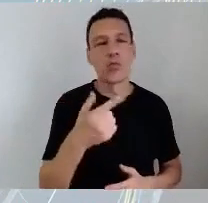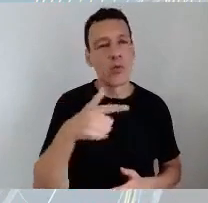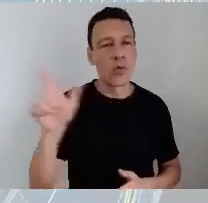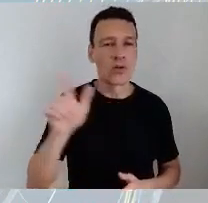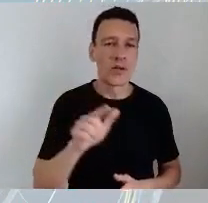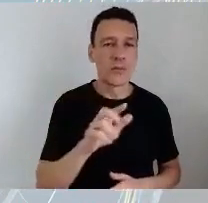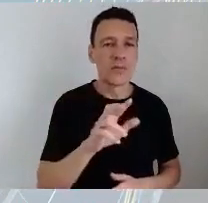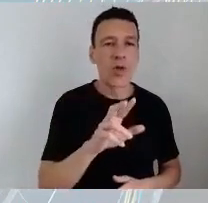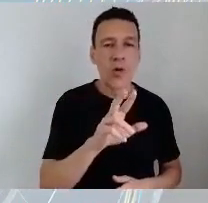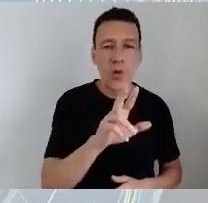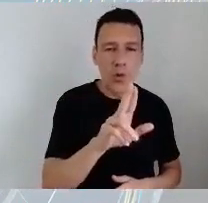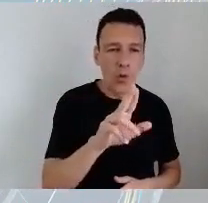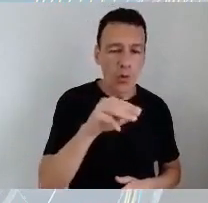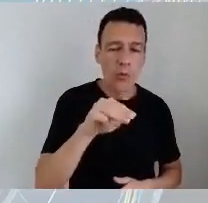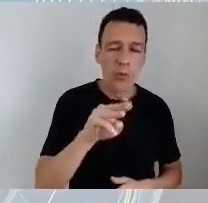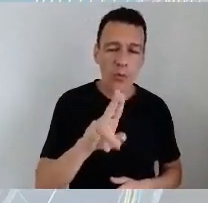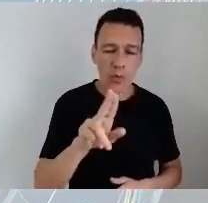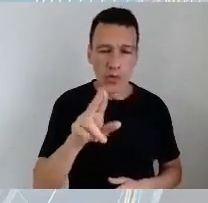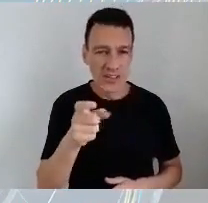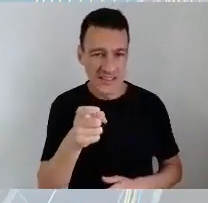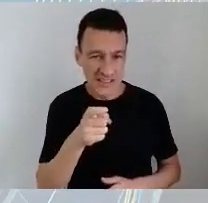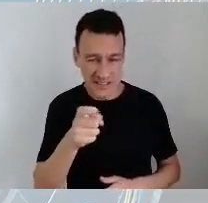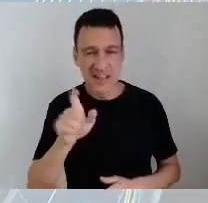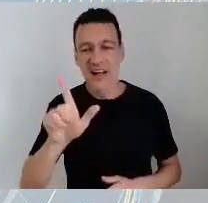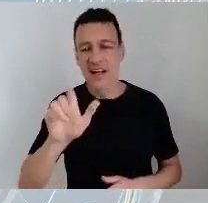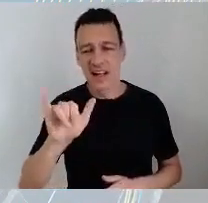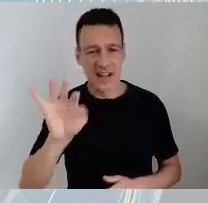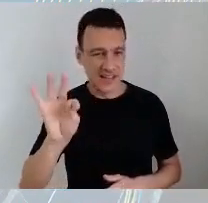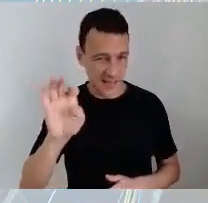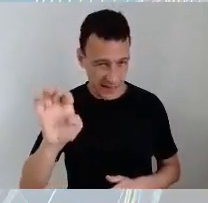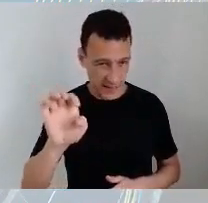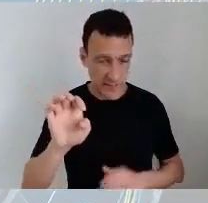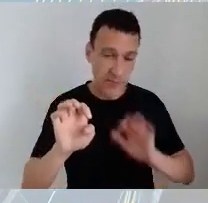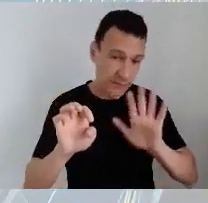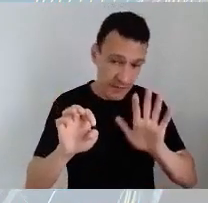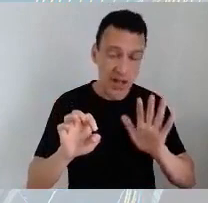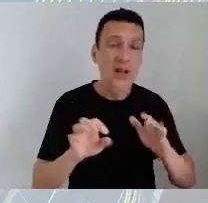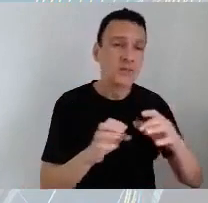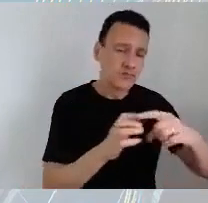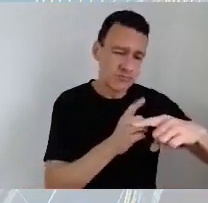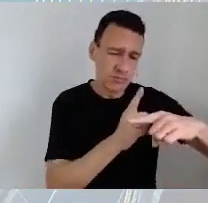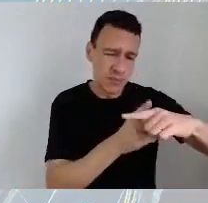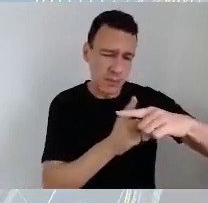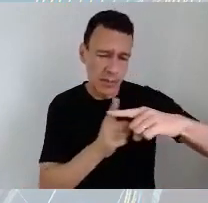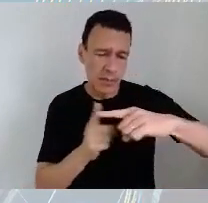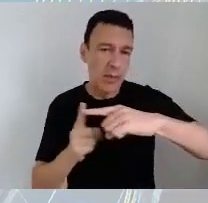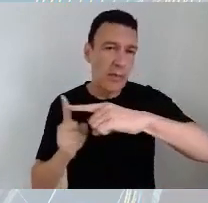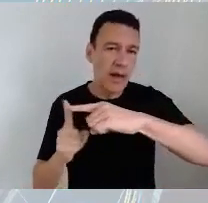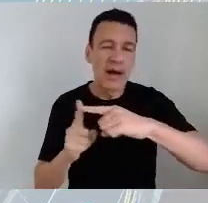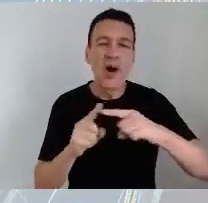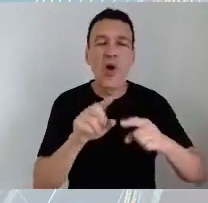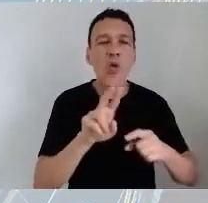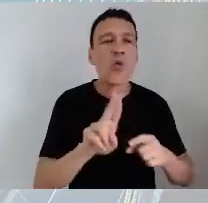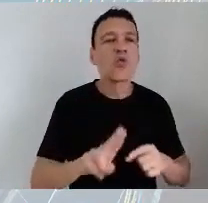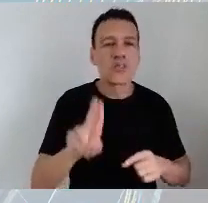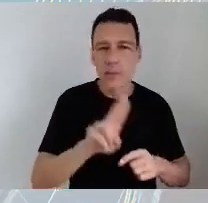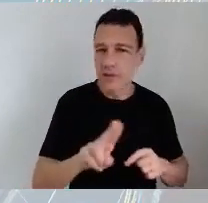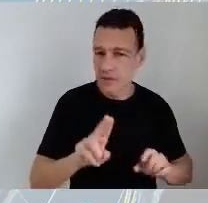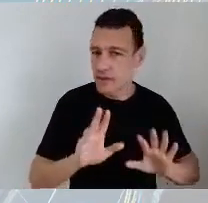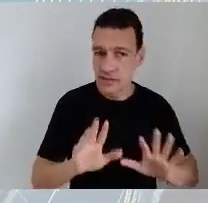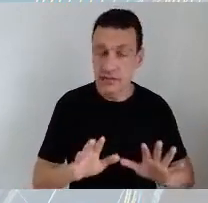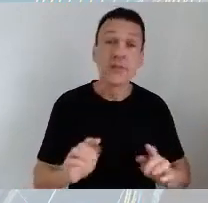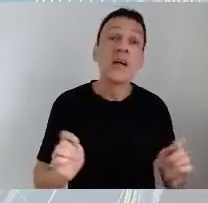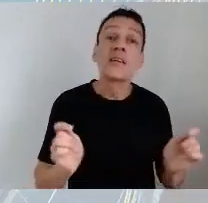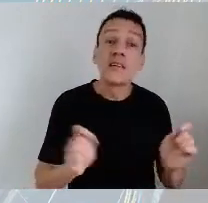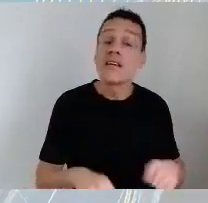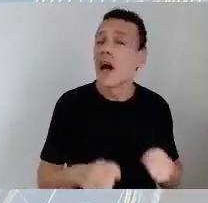é correspondente ao SUS, então ele pode ser colocado na escala de usabilidade, o resultado dele, e ele é construído com apenas 2 perguntas de